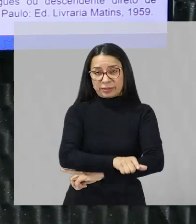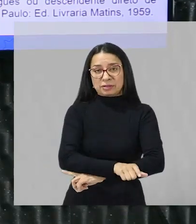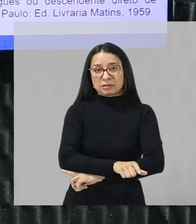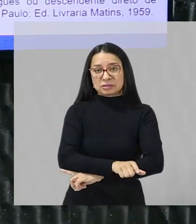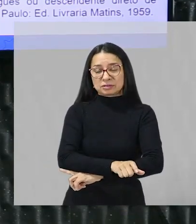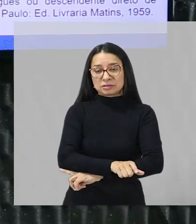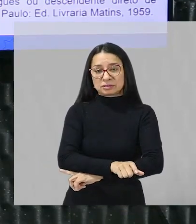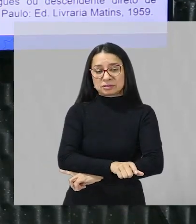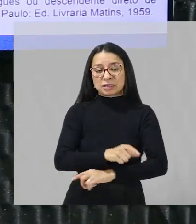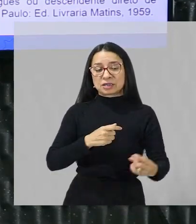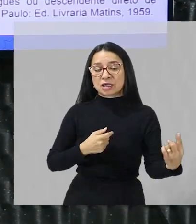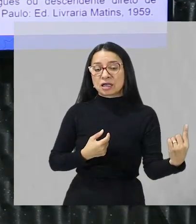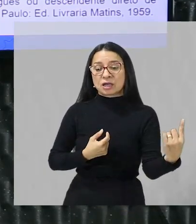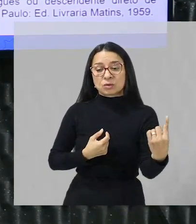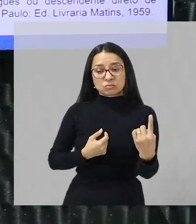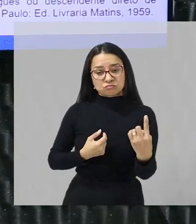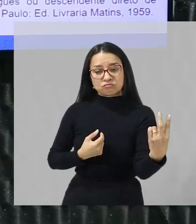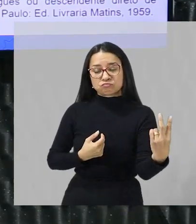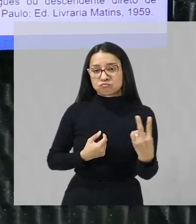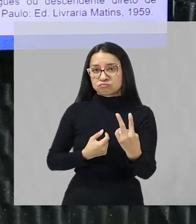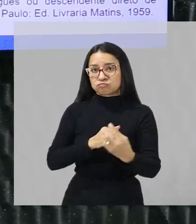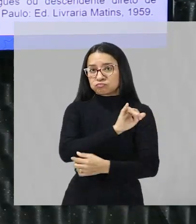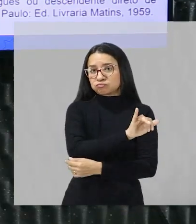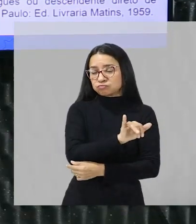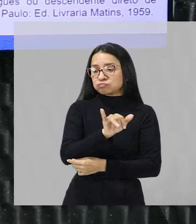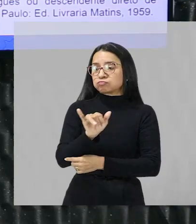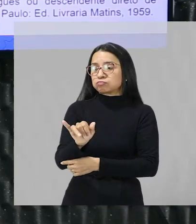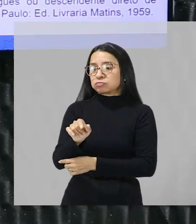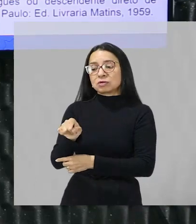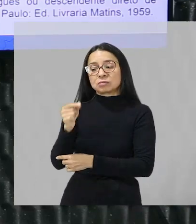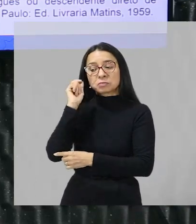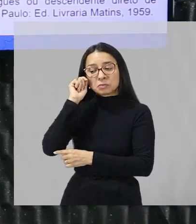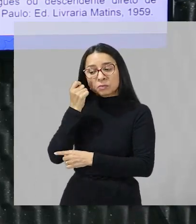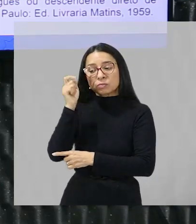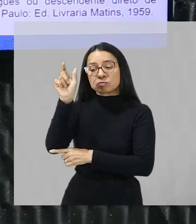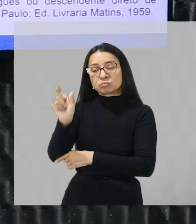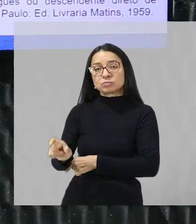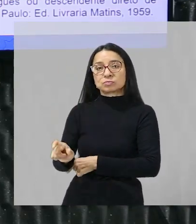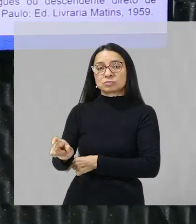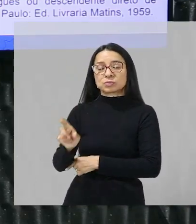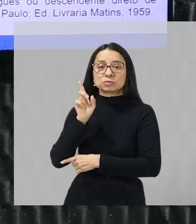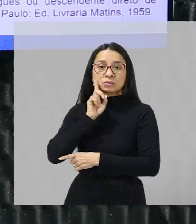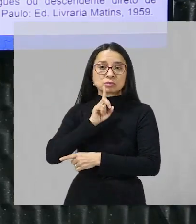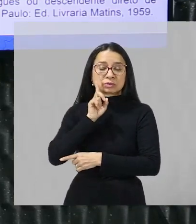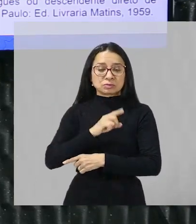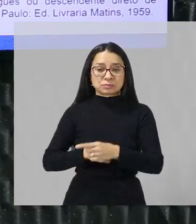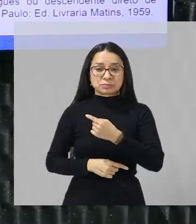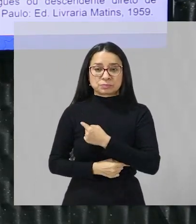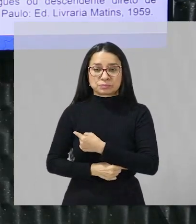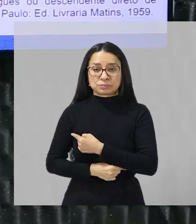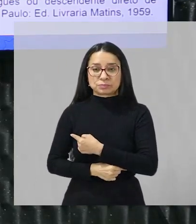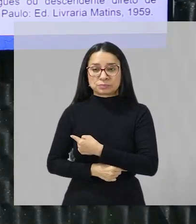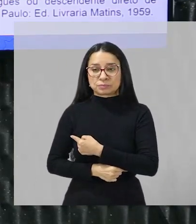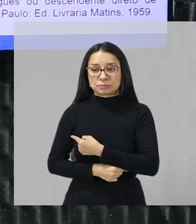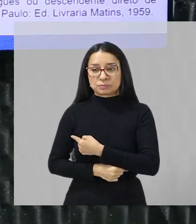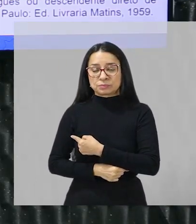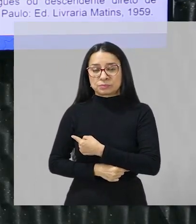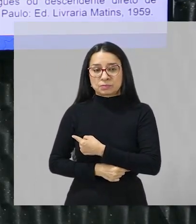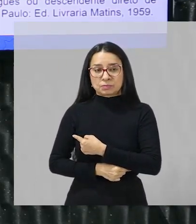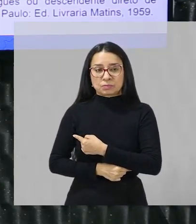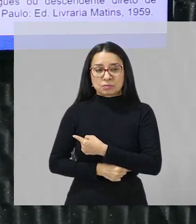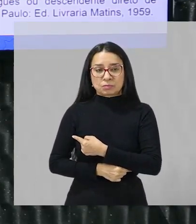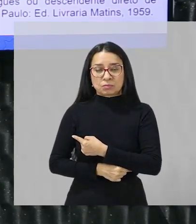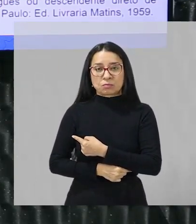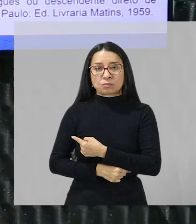se referiam-se, né, como as pessoas na época referiam-se aos negros e mulatos. Infelizmente, esta é a verdade. Infelizmente, esta é a